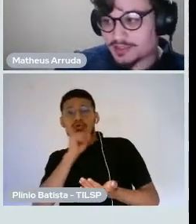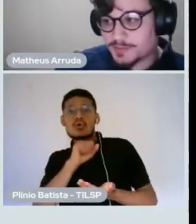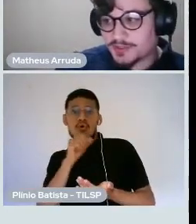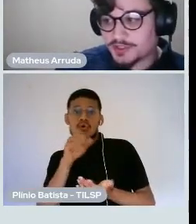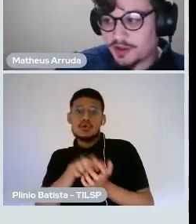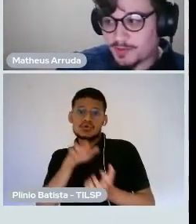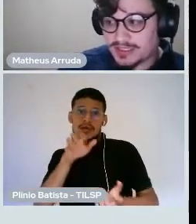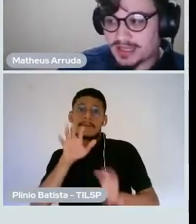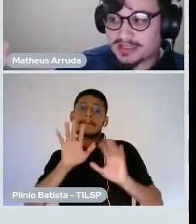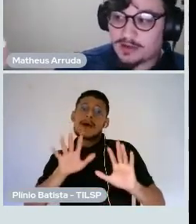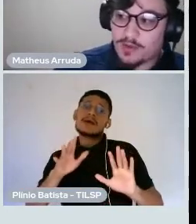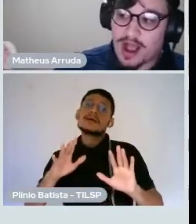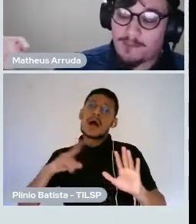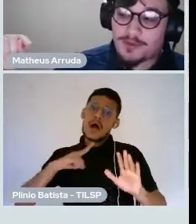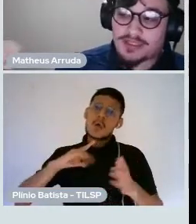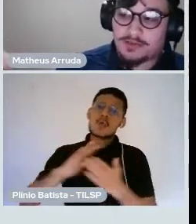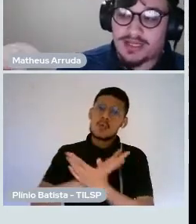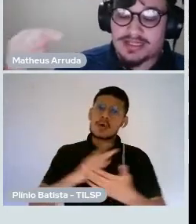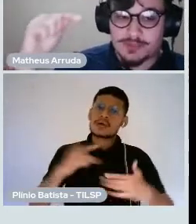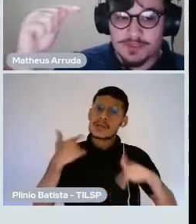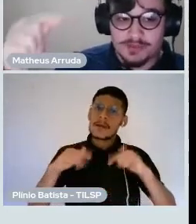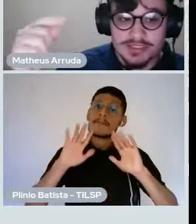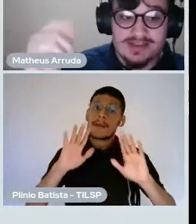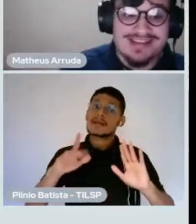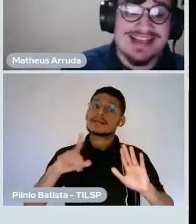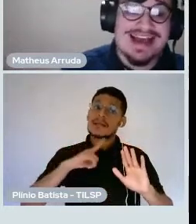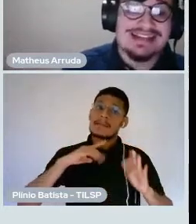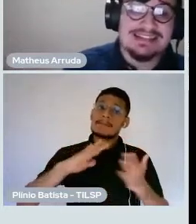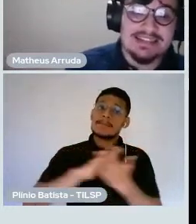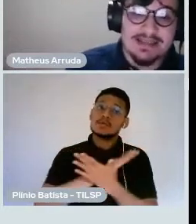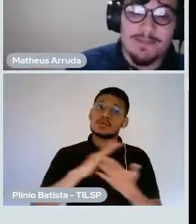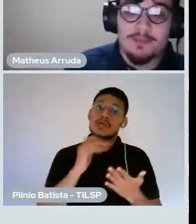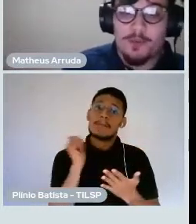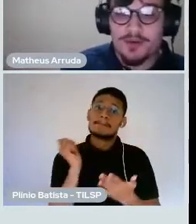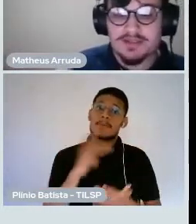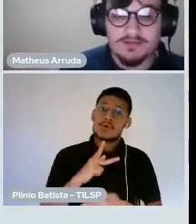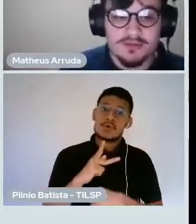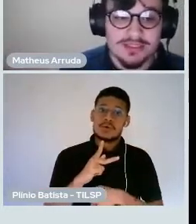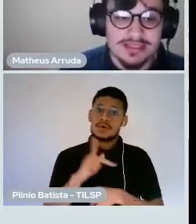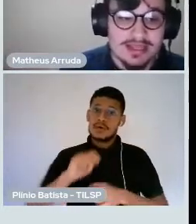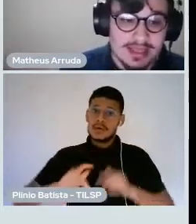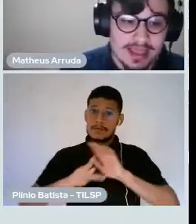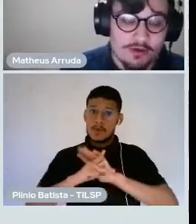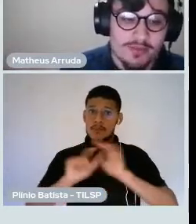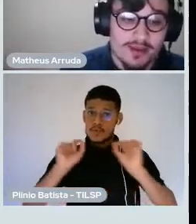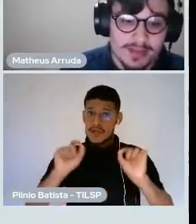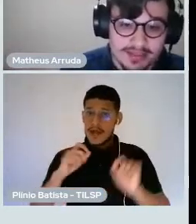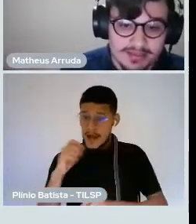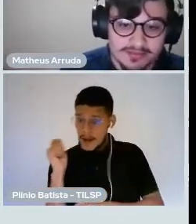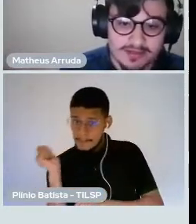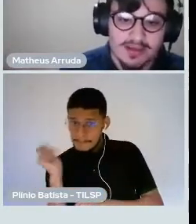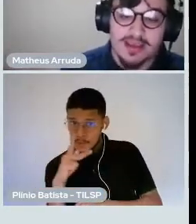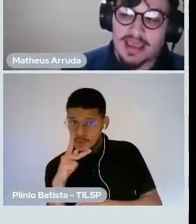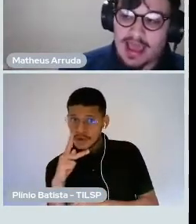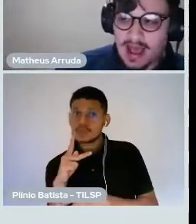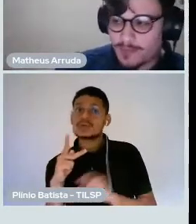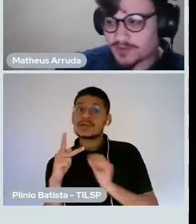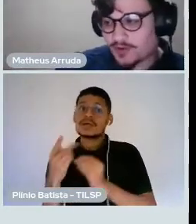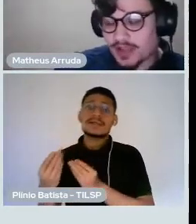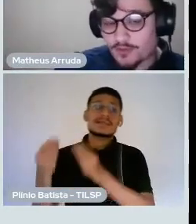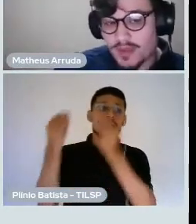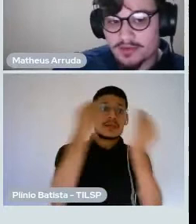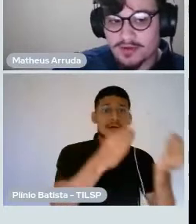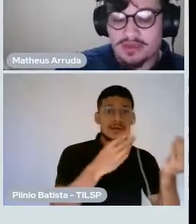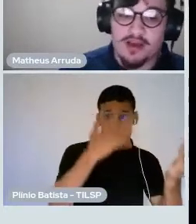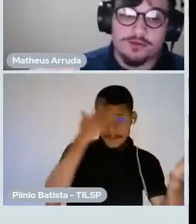Na questão das pessoas que estão aposentadas. Então, a aposentadoria dessas pessoas ela vai ser garantida pela população economicamente ativa, que é o